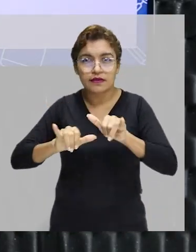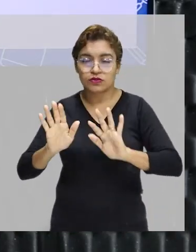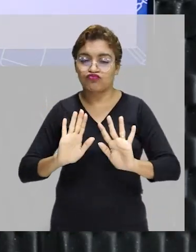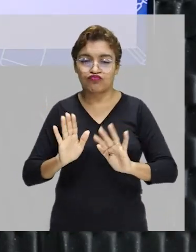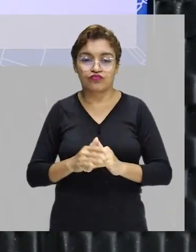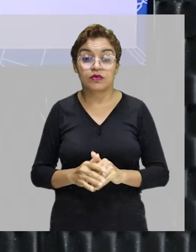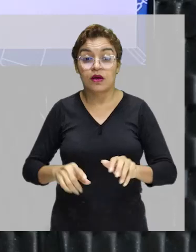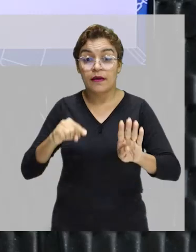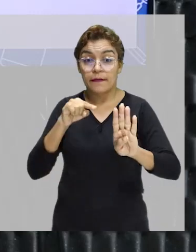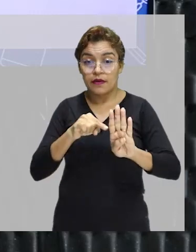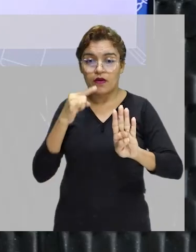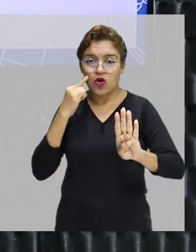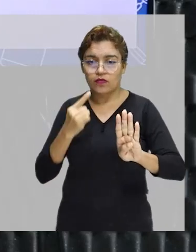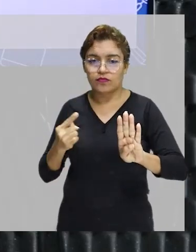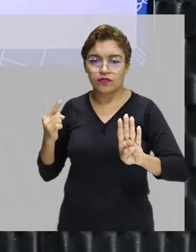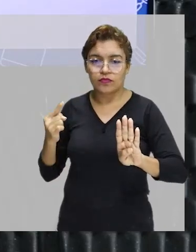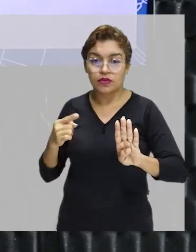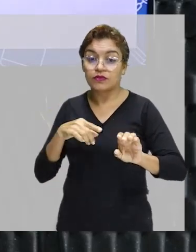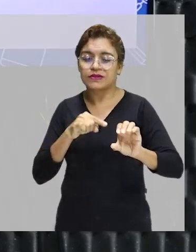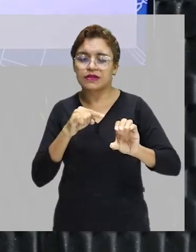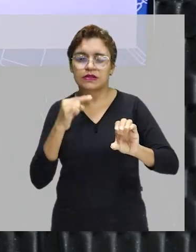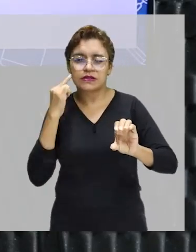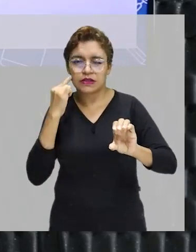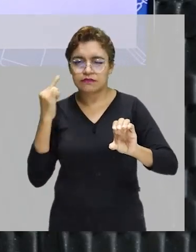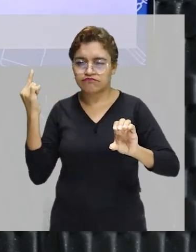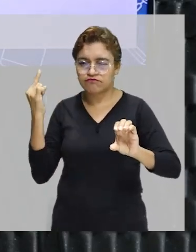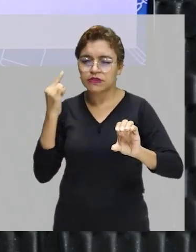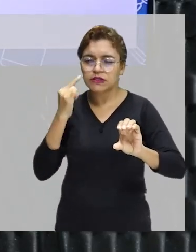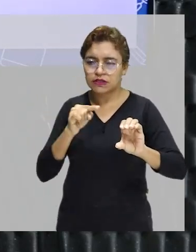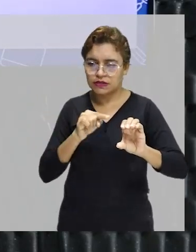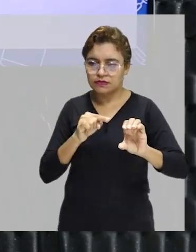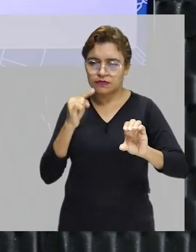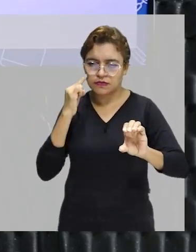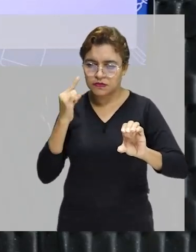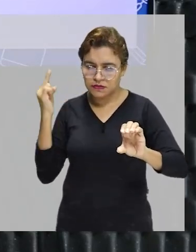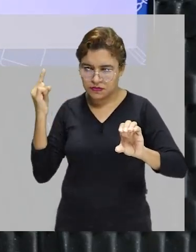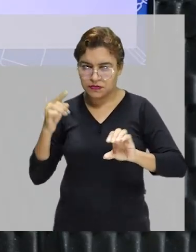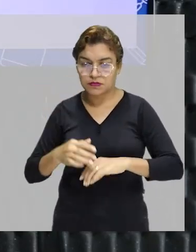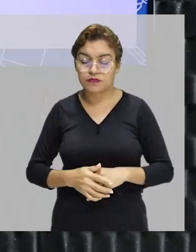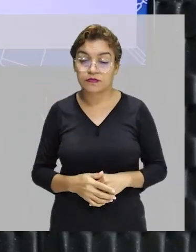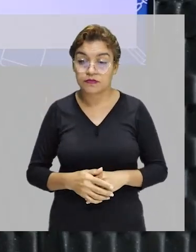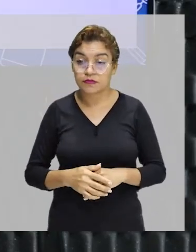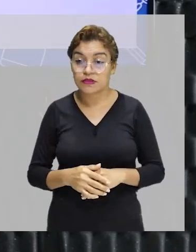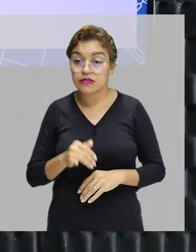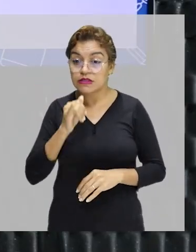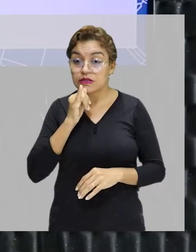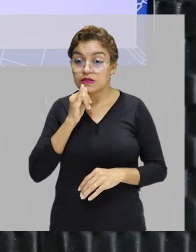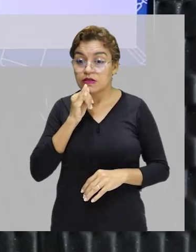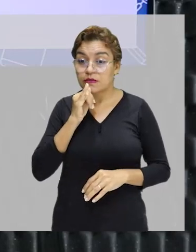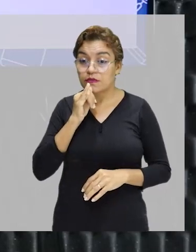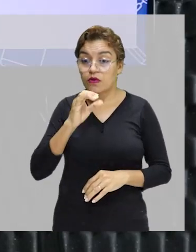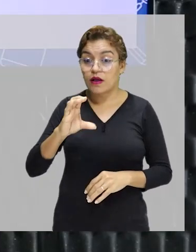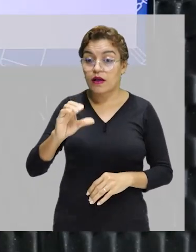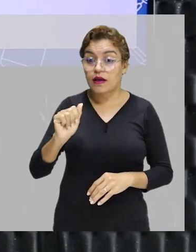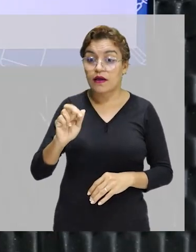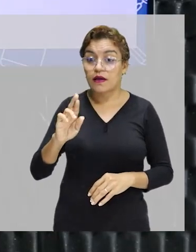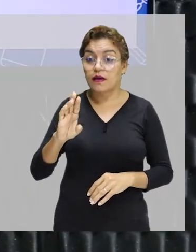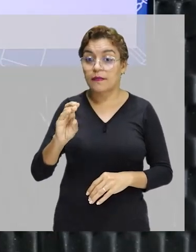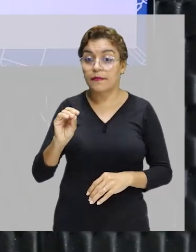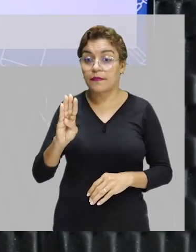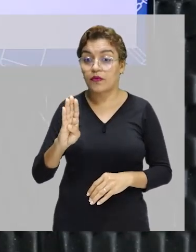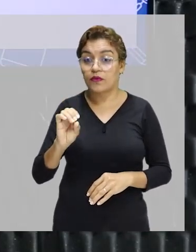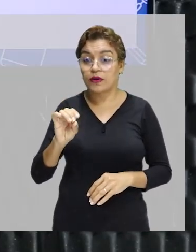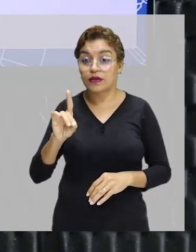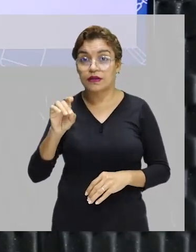derivado amarelo, né, pela reação com carboidrato. Turminha, os carboidratos, eles não vão ter essa